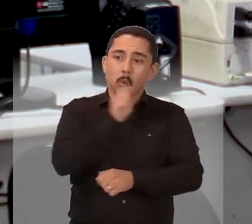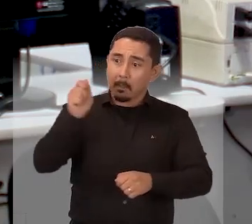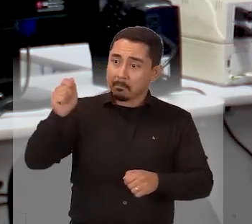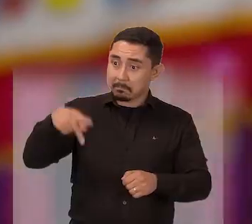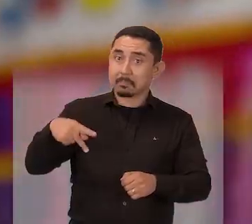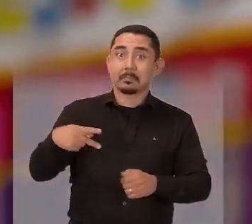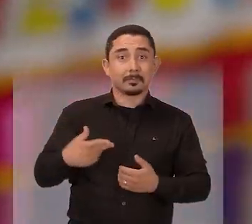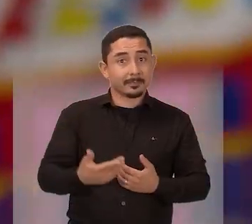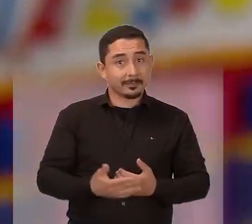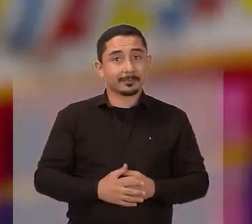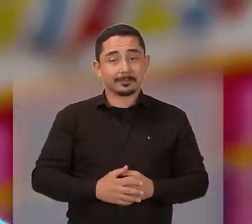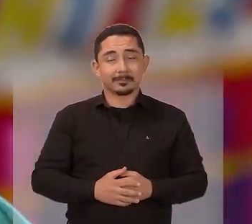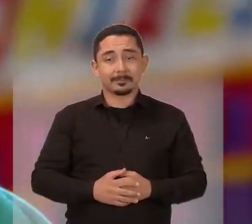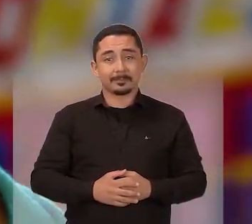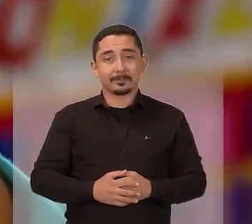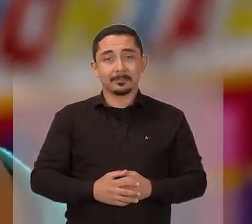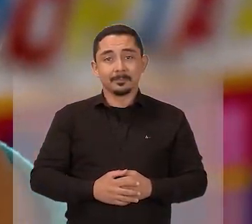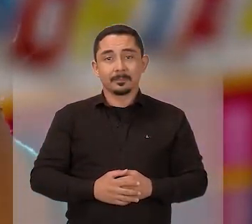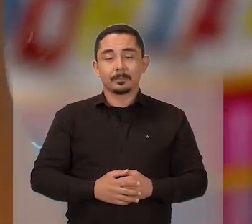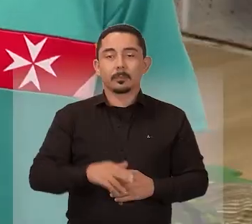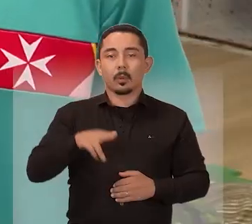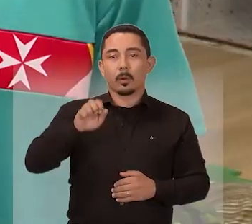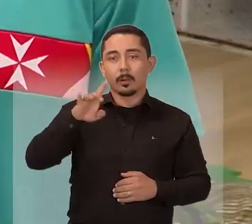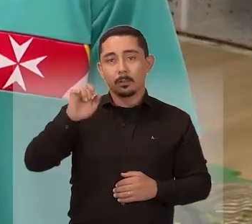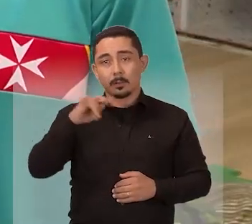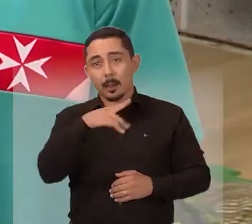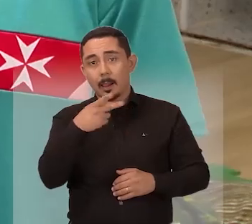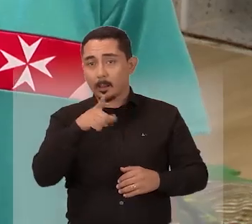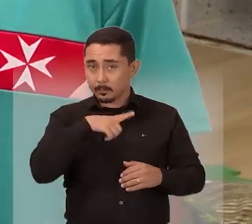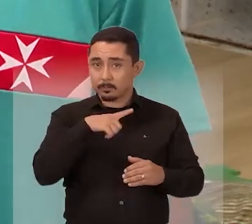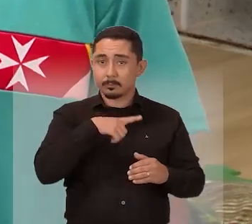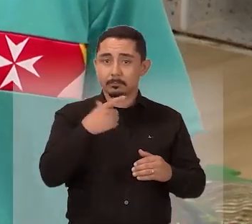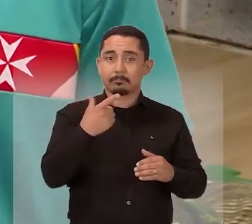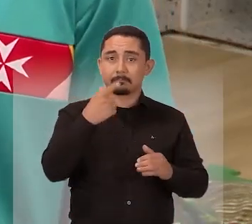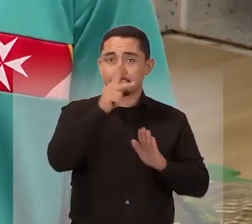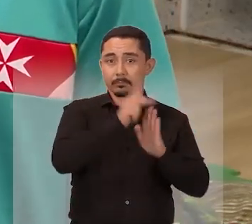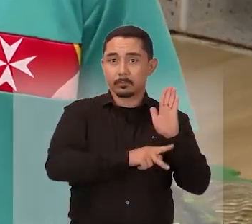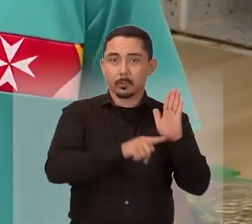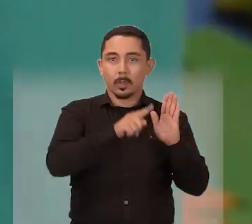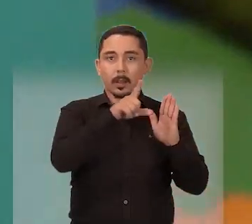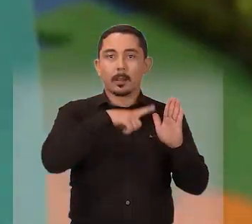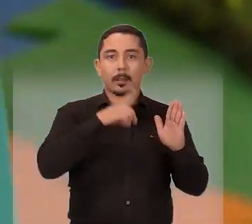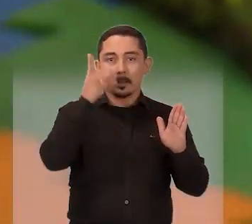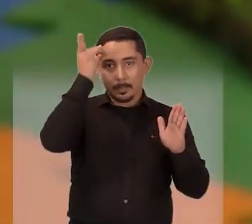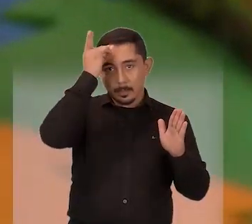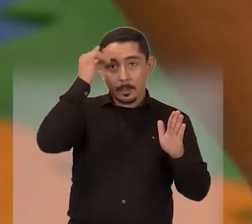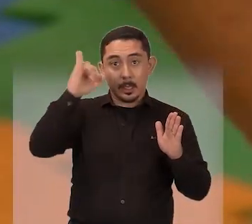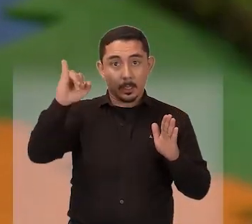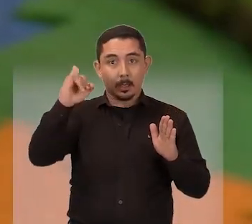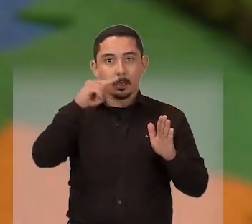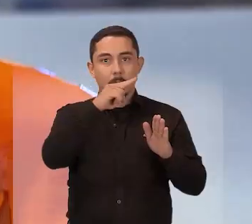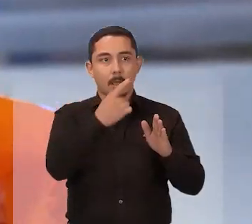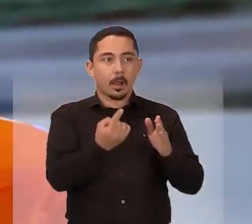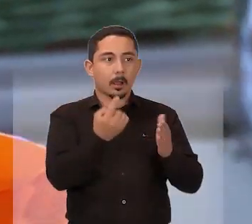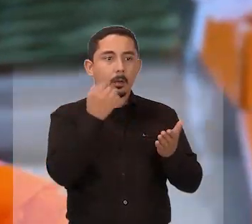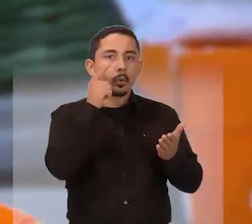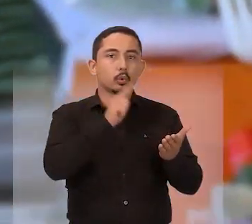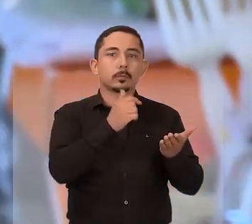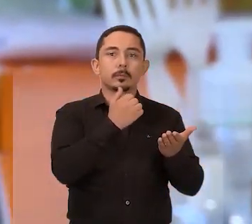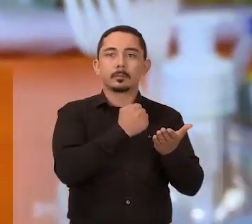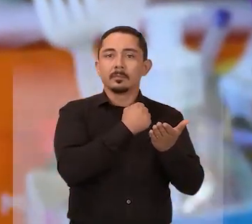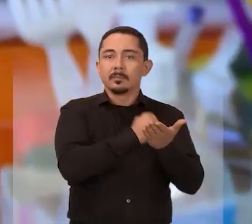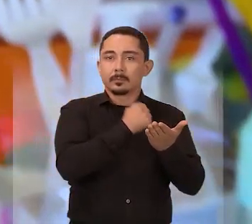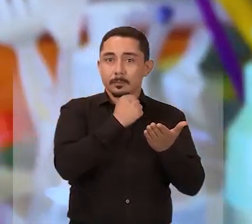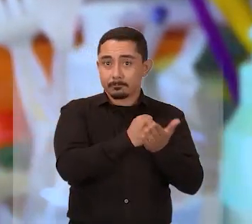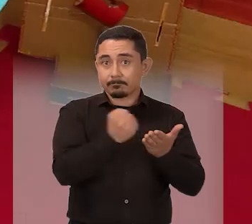por idade. A Noélia passou pelo projeto. Ela tem deficiência intelectual e aos 23 anos conseguiu o primeiro emprego com